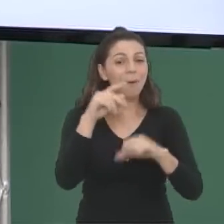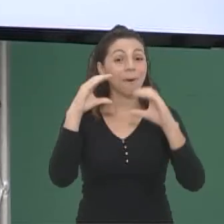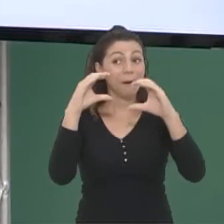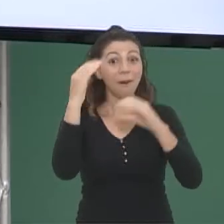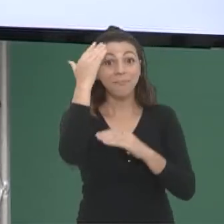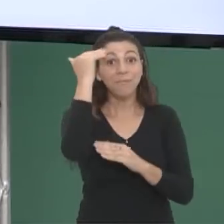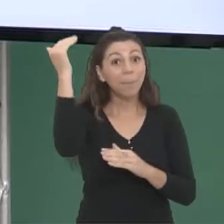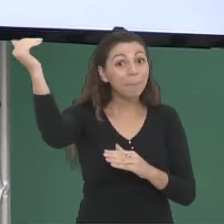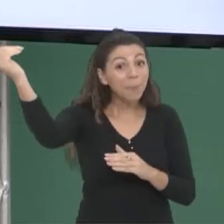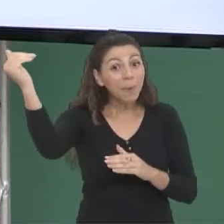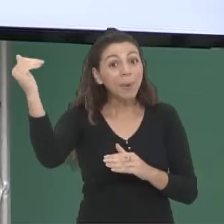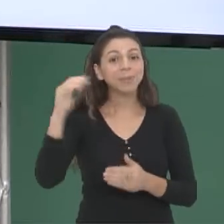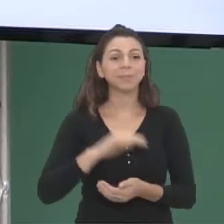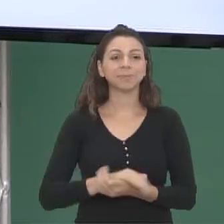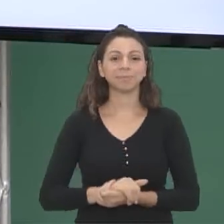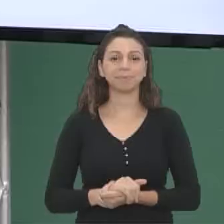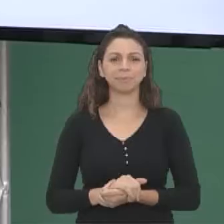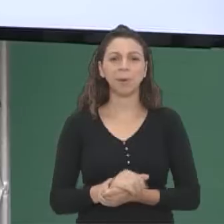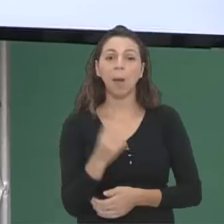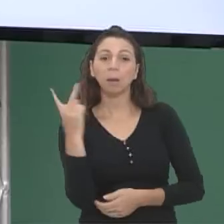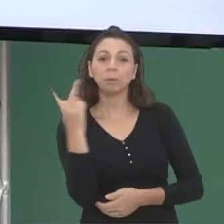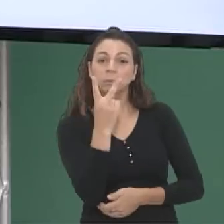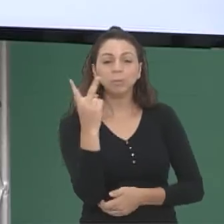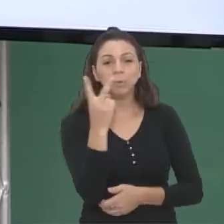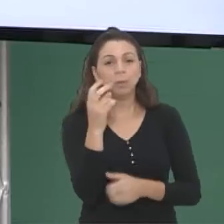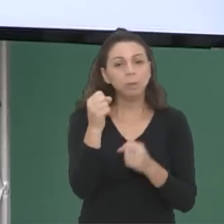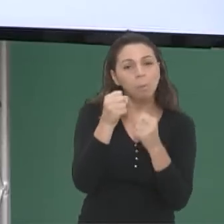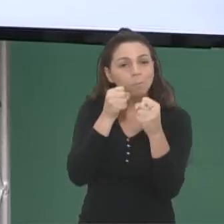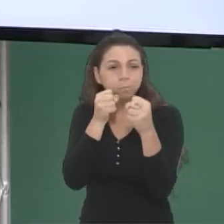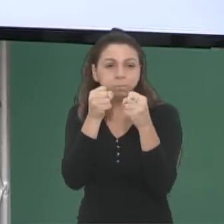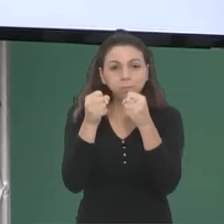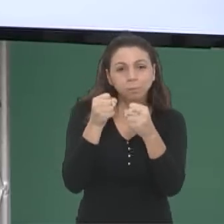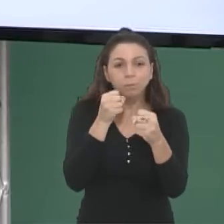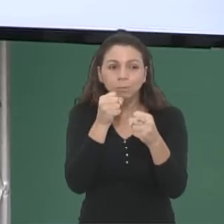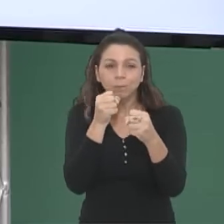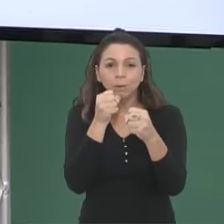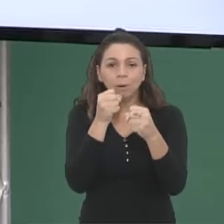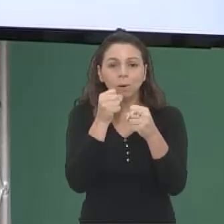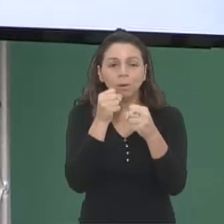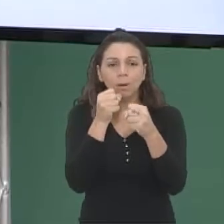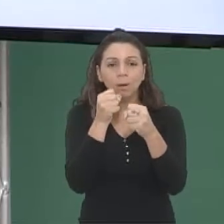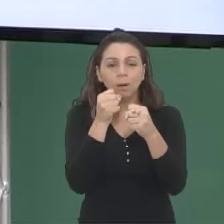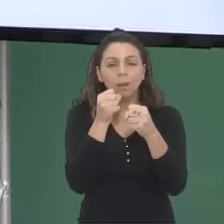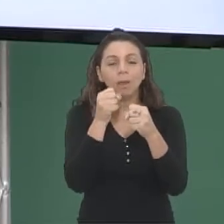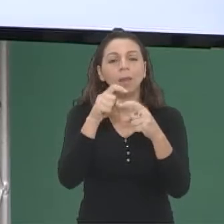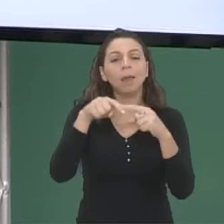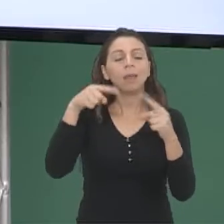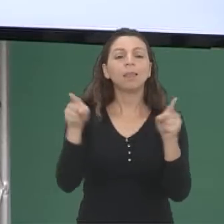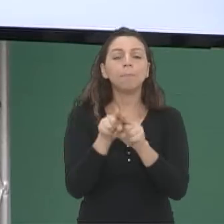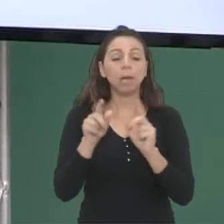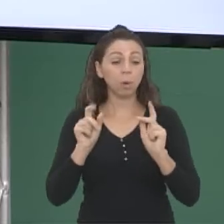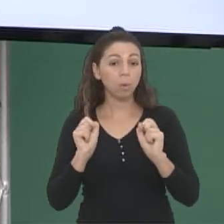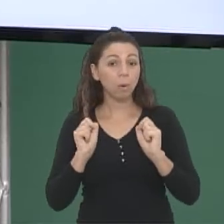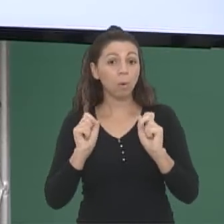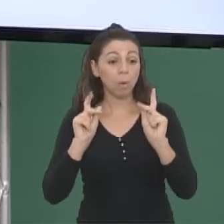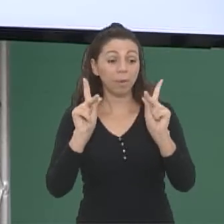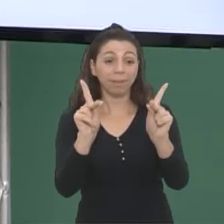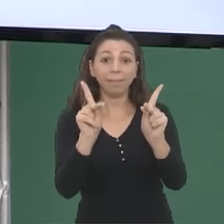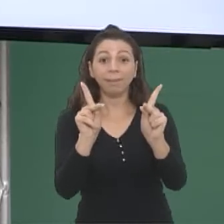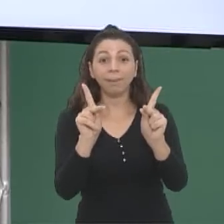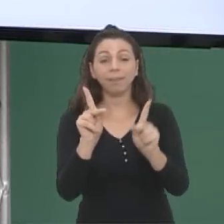existe no mundo, 2 luvas de boxe e um símbolo de OK. O que será que